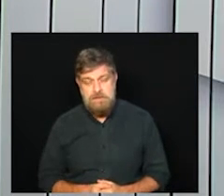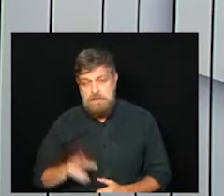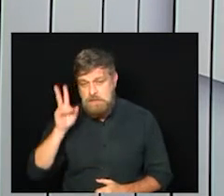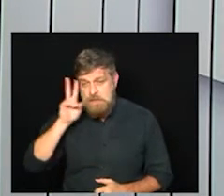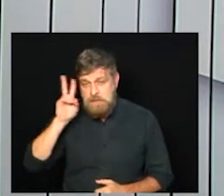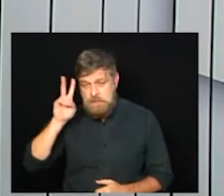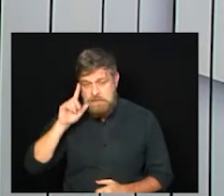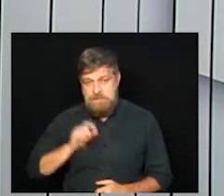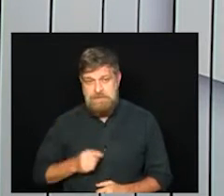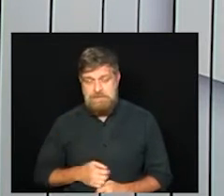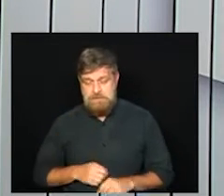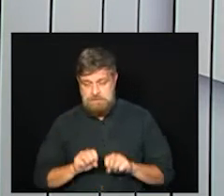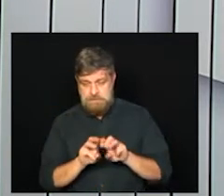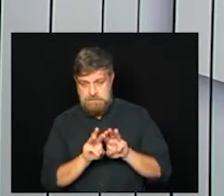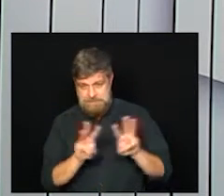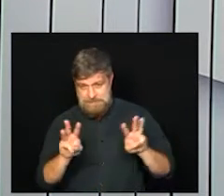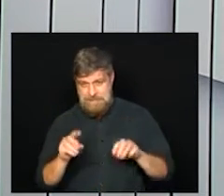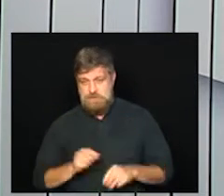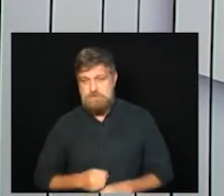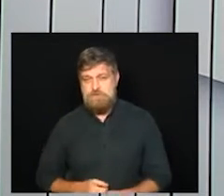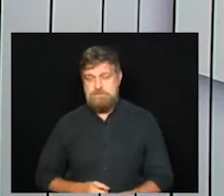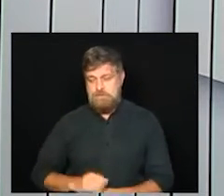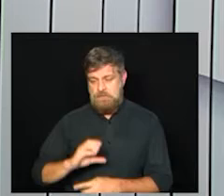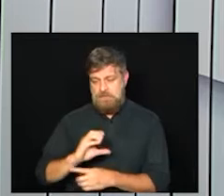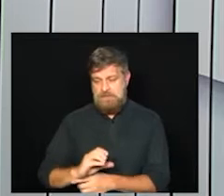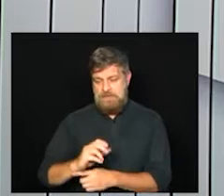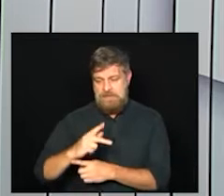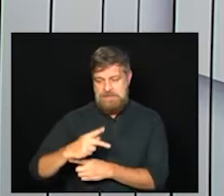Lembrando que neste site,